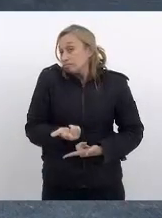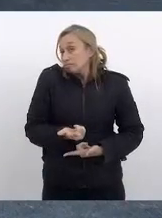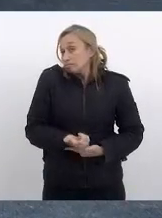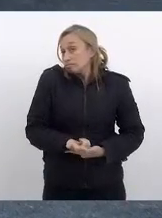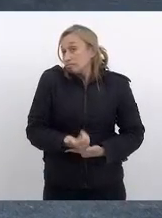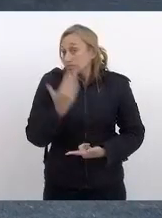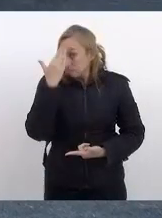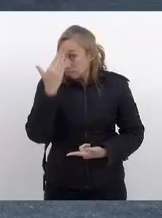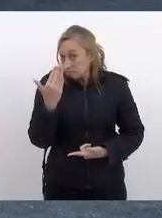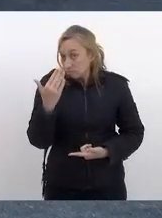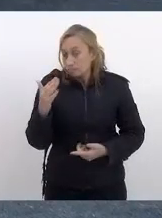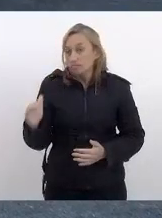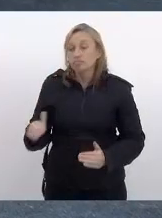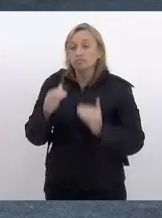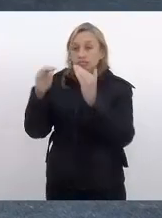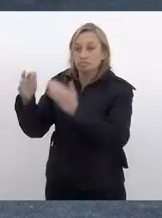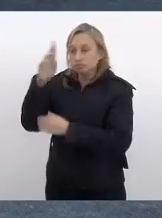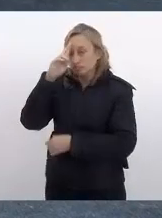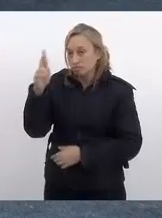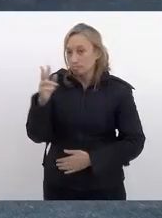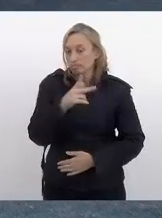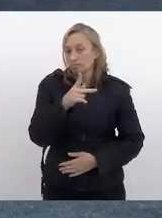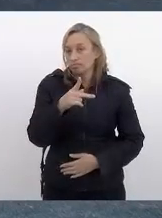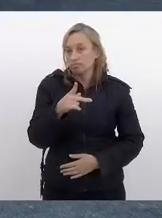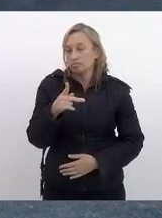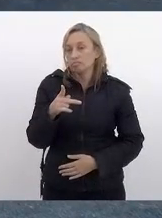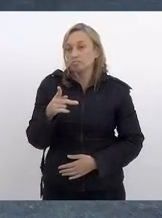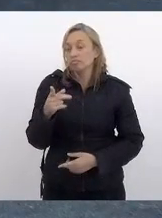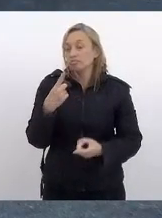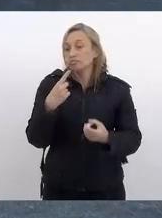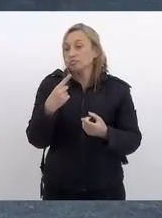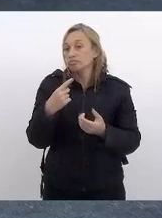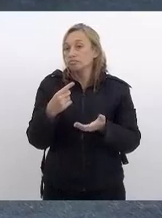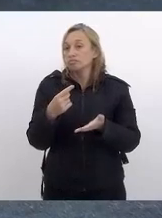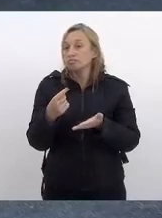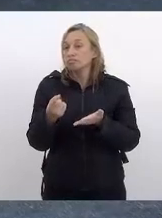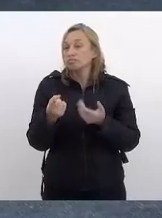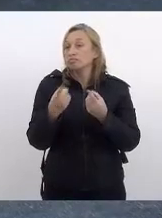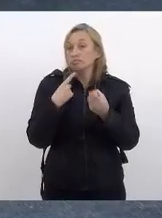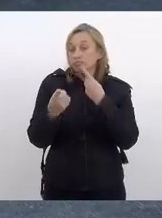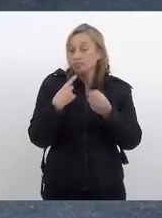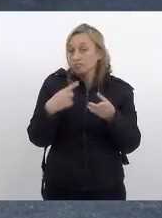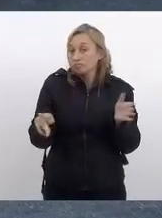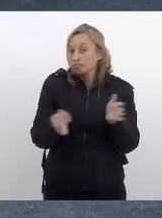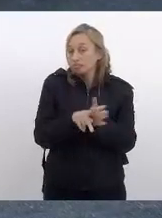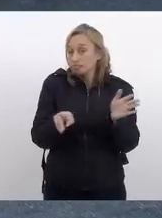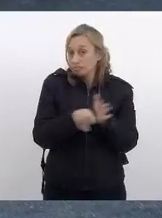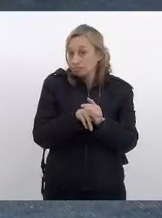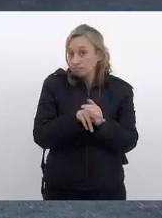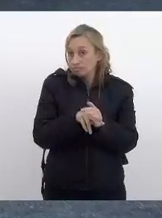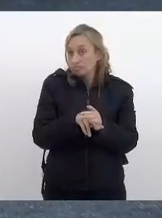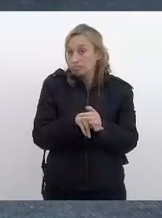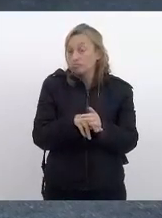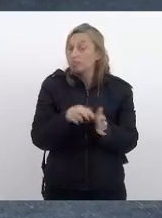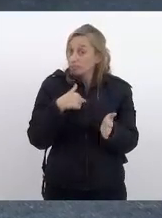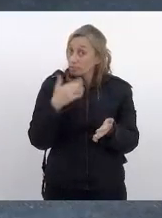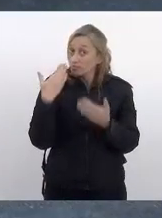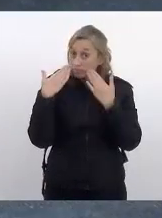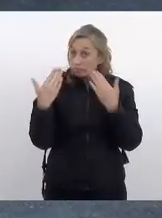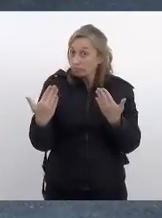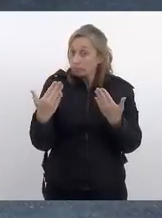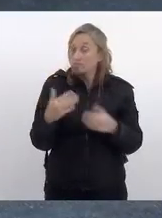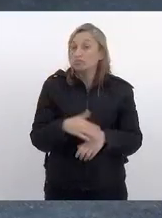agradeço a vossa excelência por se inscrever para discutir este projeto de resolução que eu